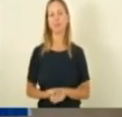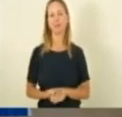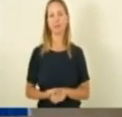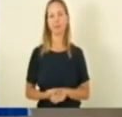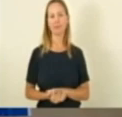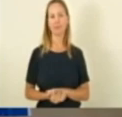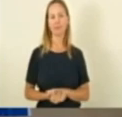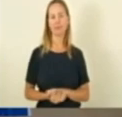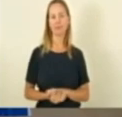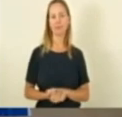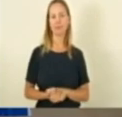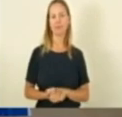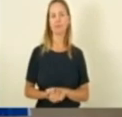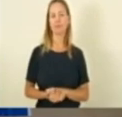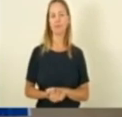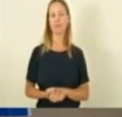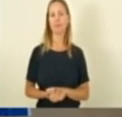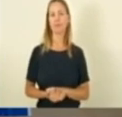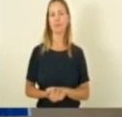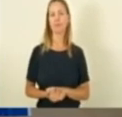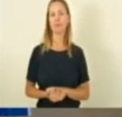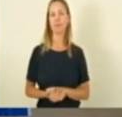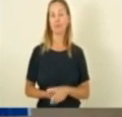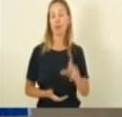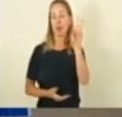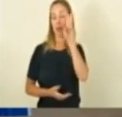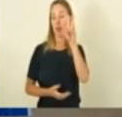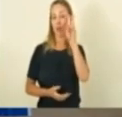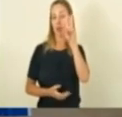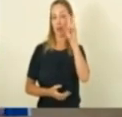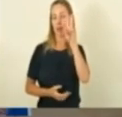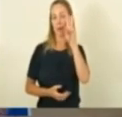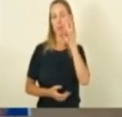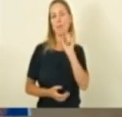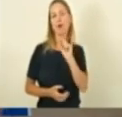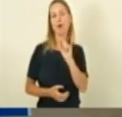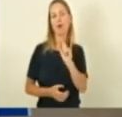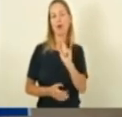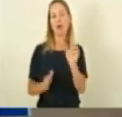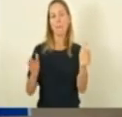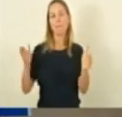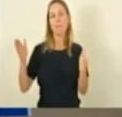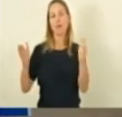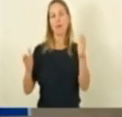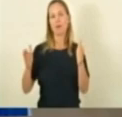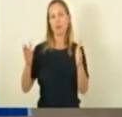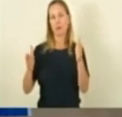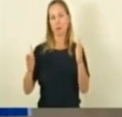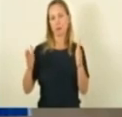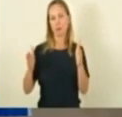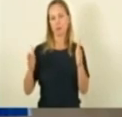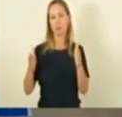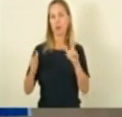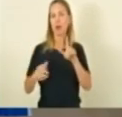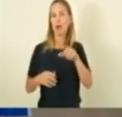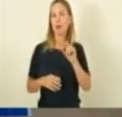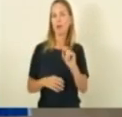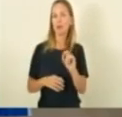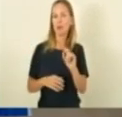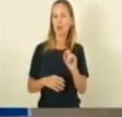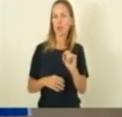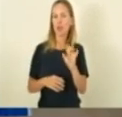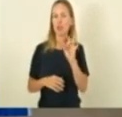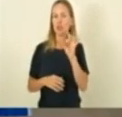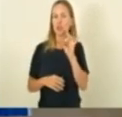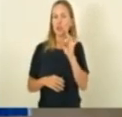os 30%. E lembrando, em um período, isso seria apenas